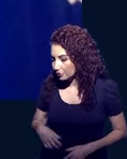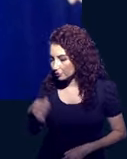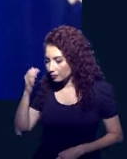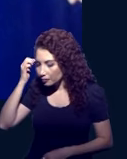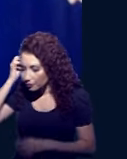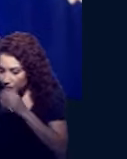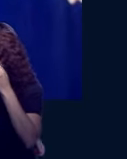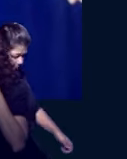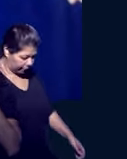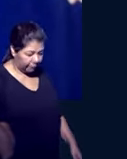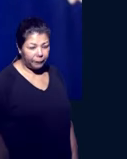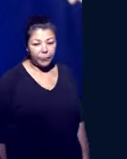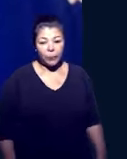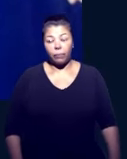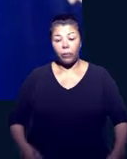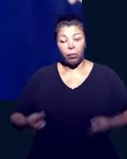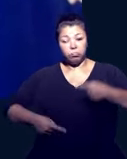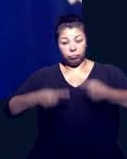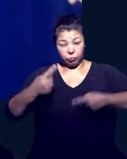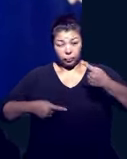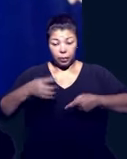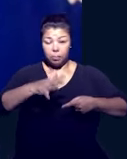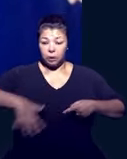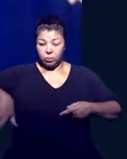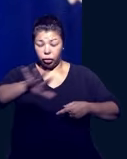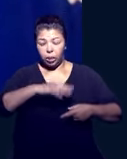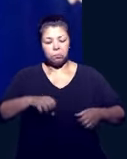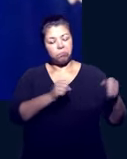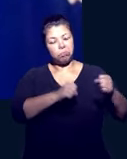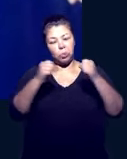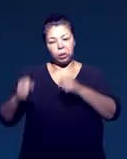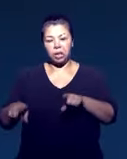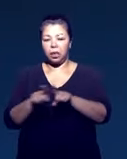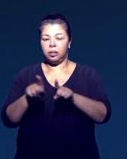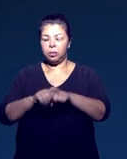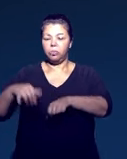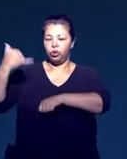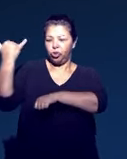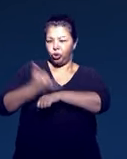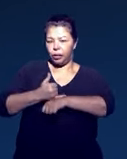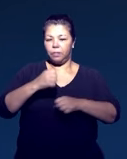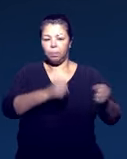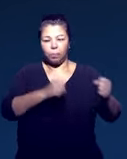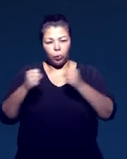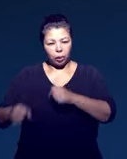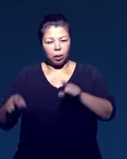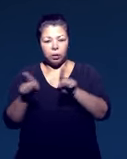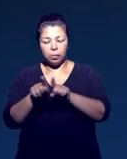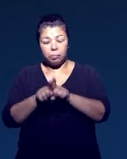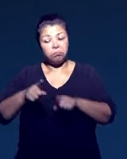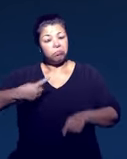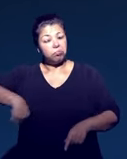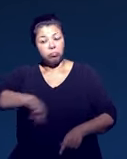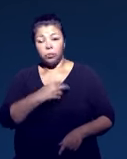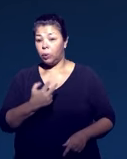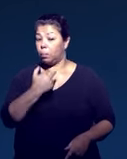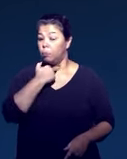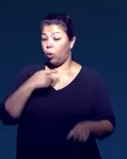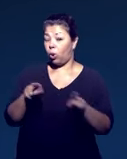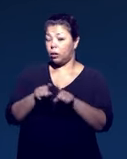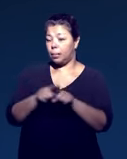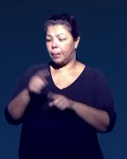acontecem no debate democrático entre poderes entre chefes de poderes é algo que não pode se elevar a uma condição de